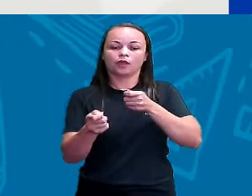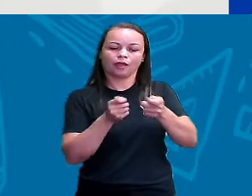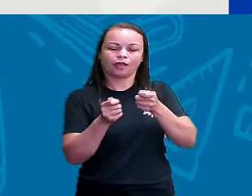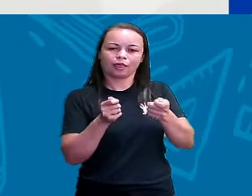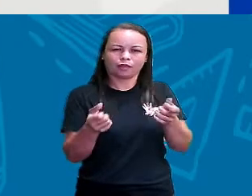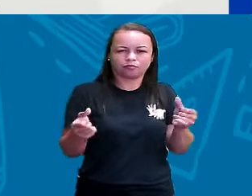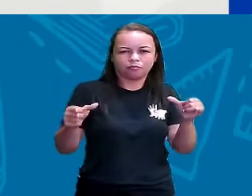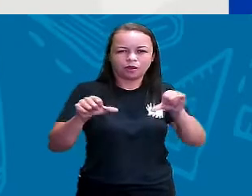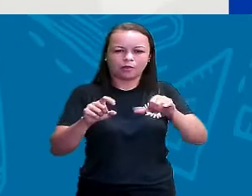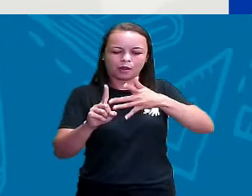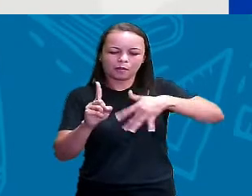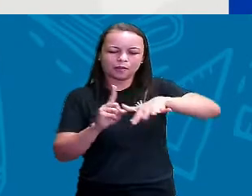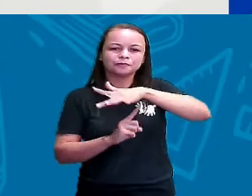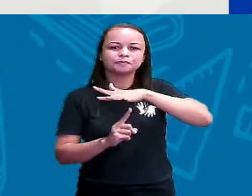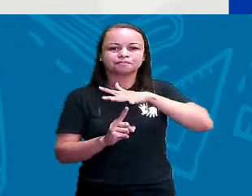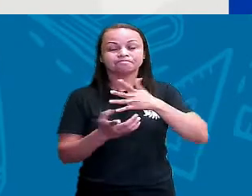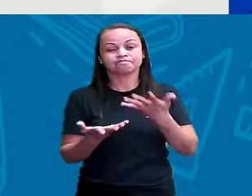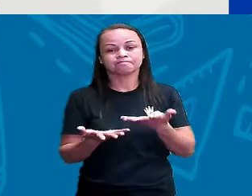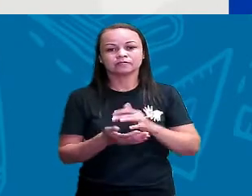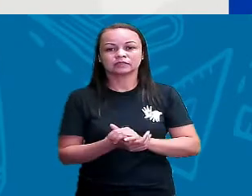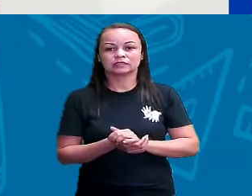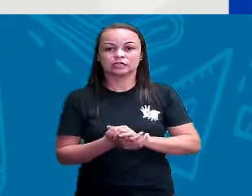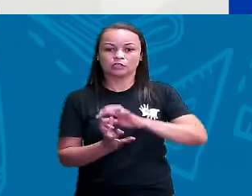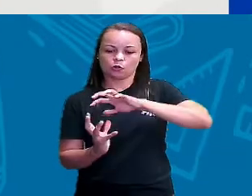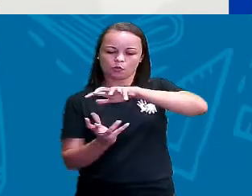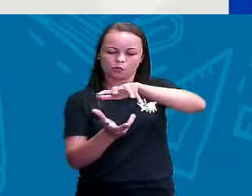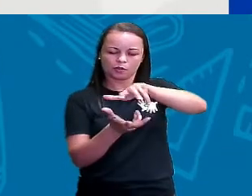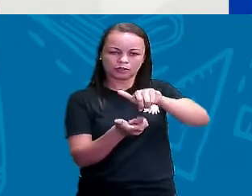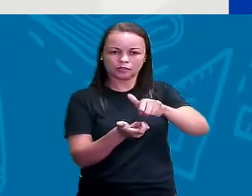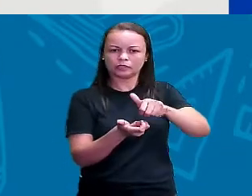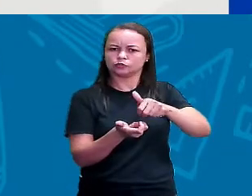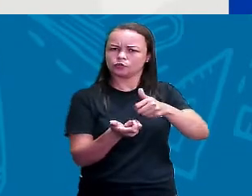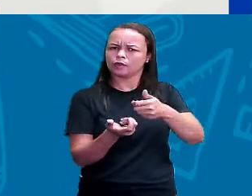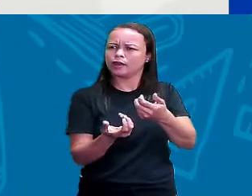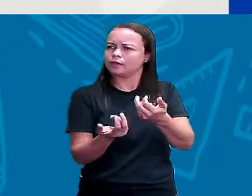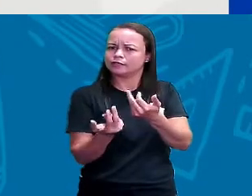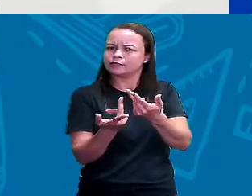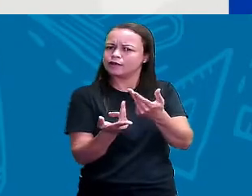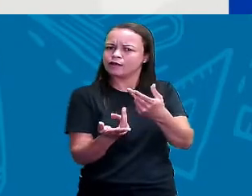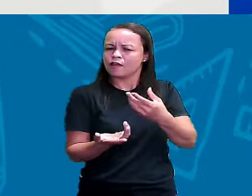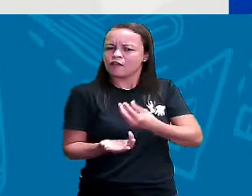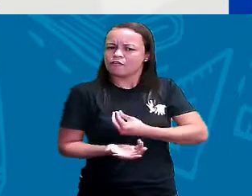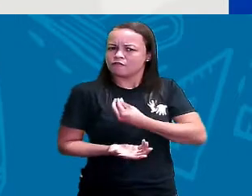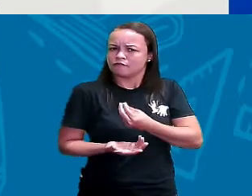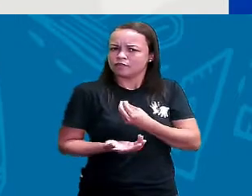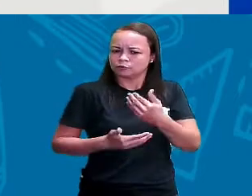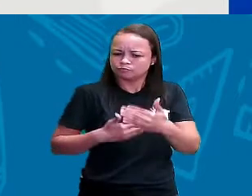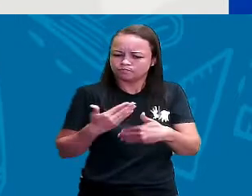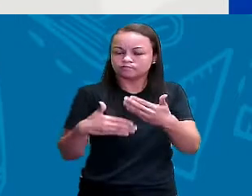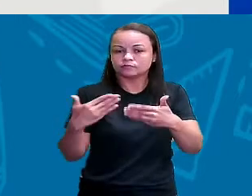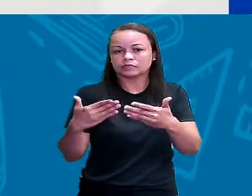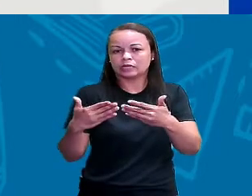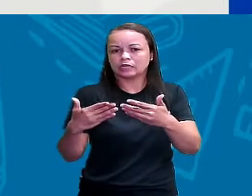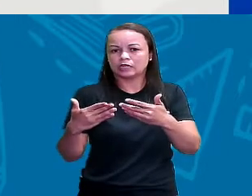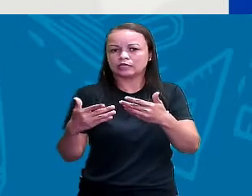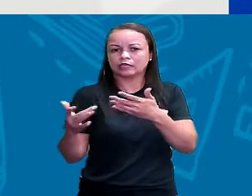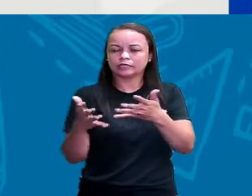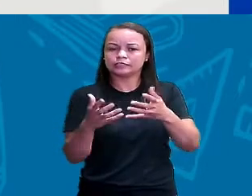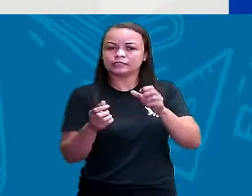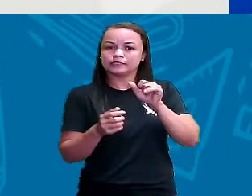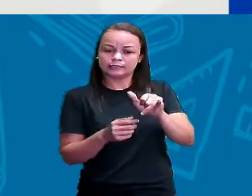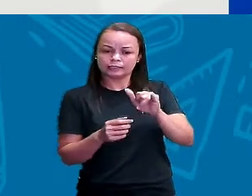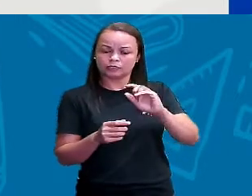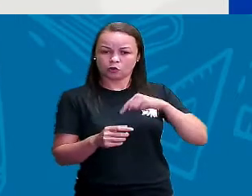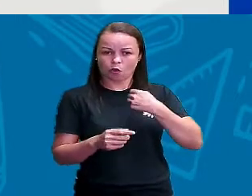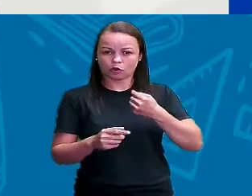E nosso planeta Terra, gente, ele é um organismo vivo, tá certo? Então ele responde àquilo que nós fazemos. Se